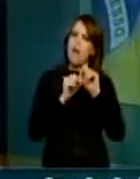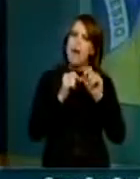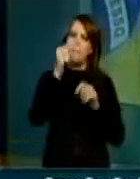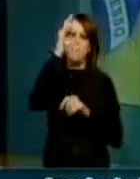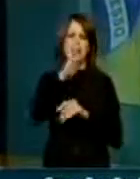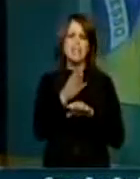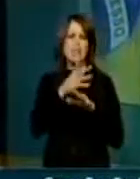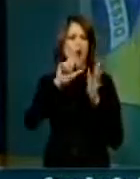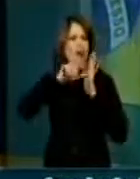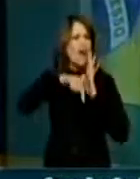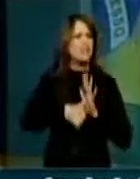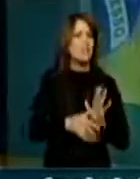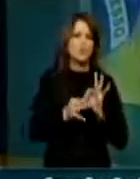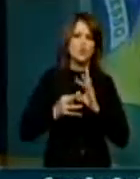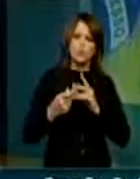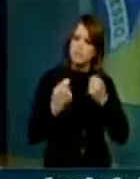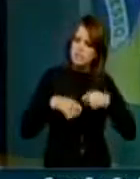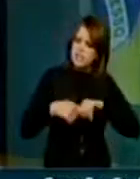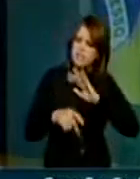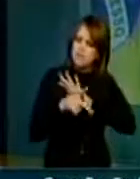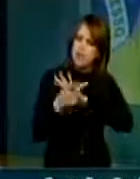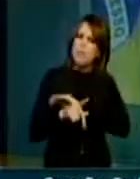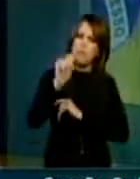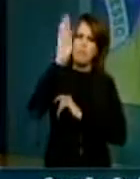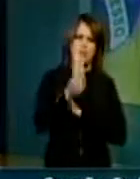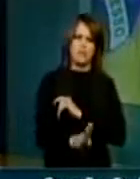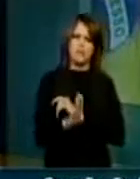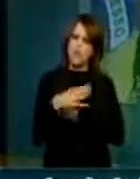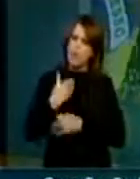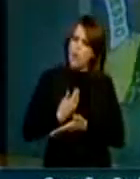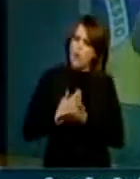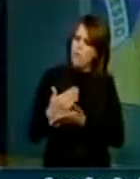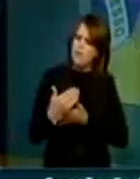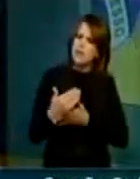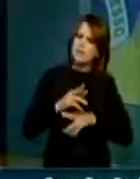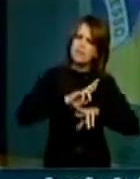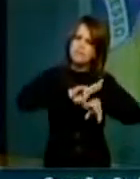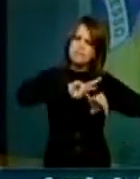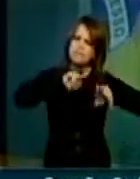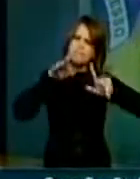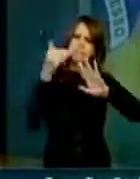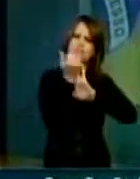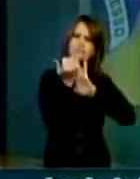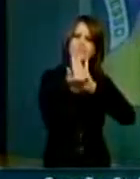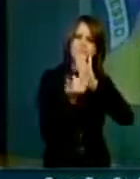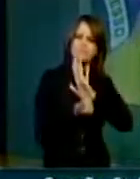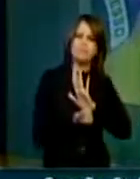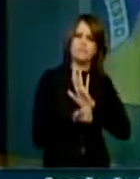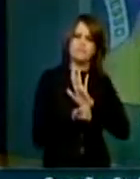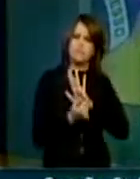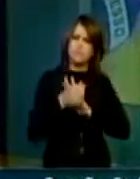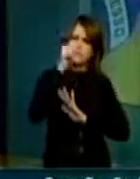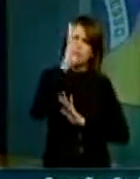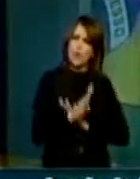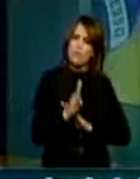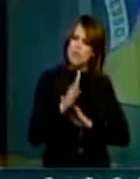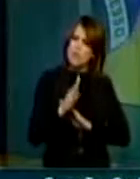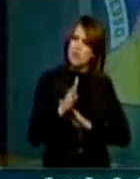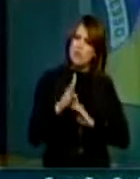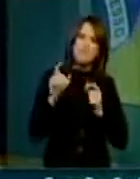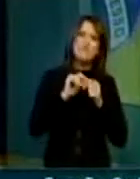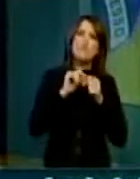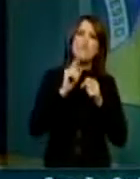do atraso, porque é preciso que este país vivencie as suas diversas etapas. O Brasil não faz